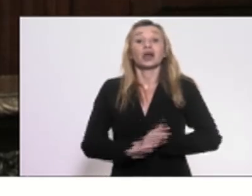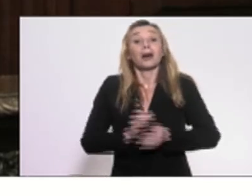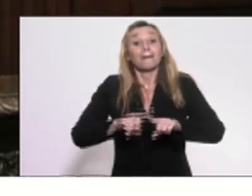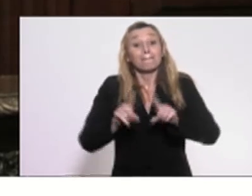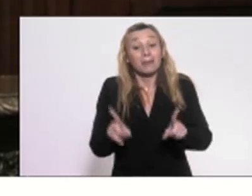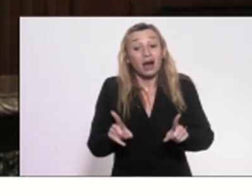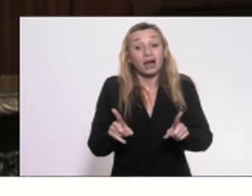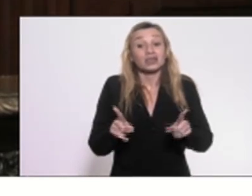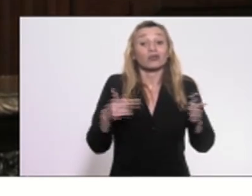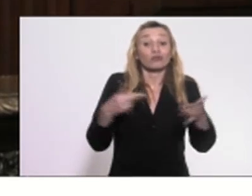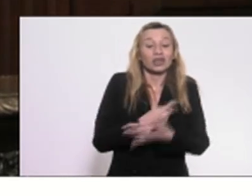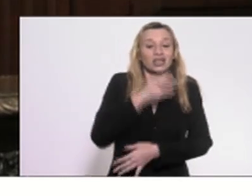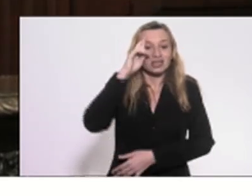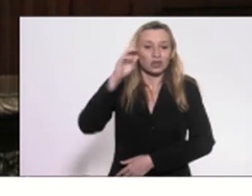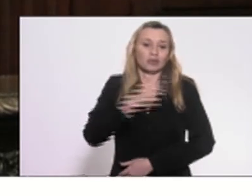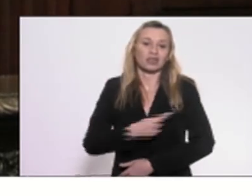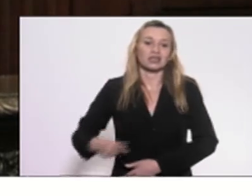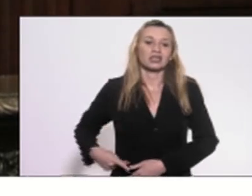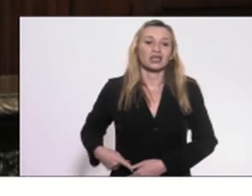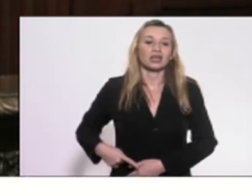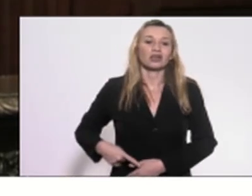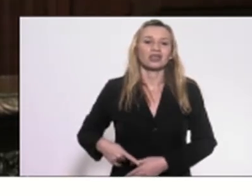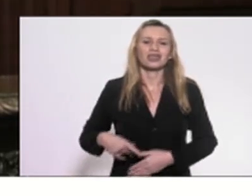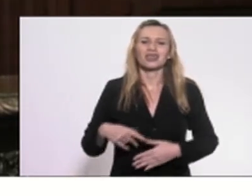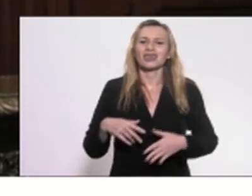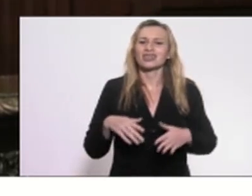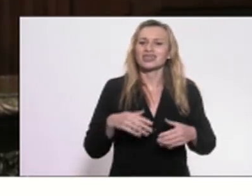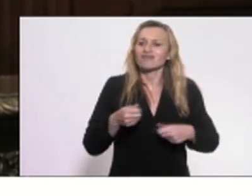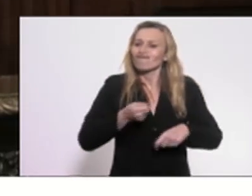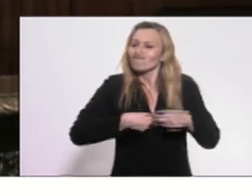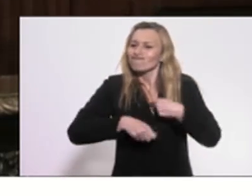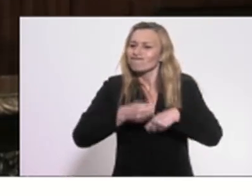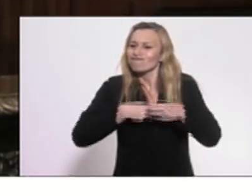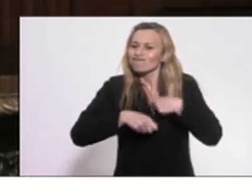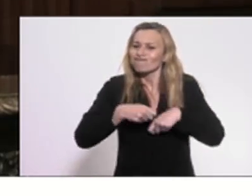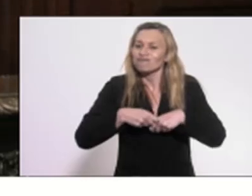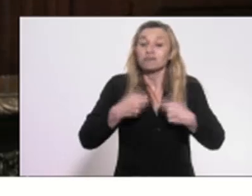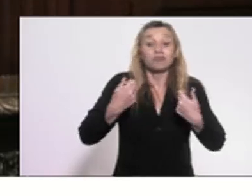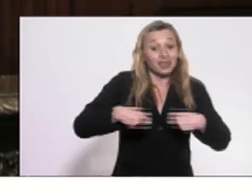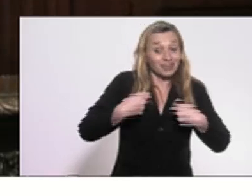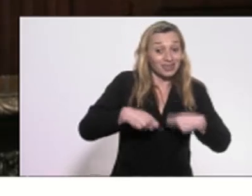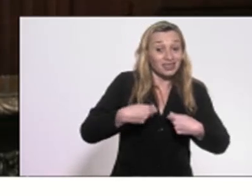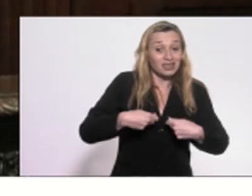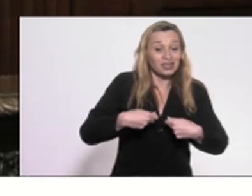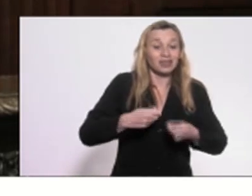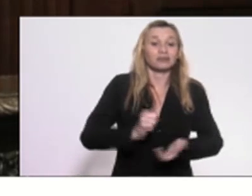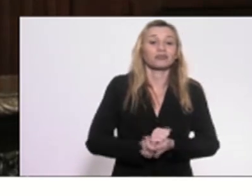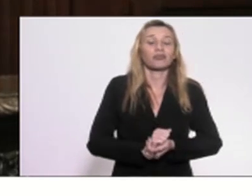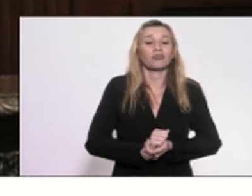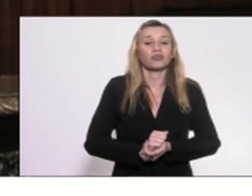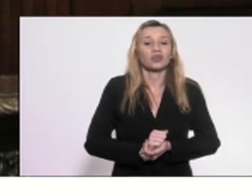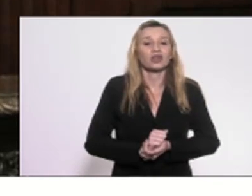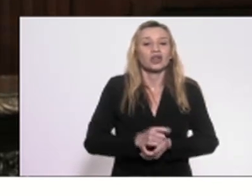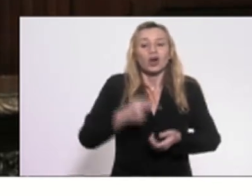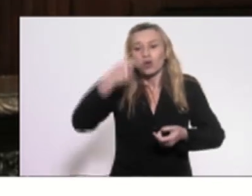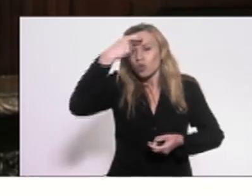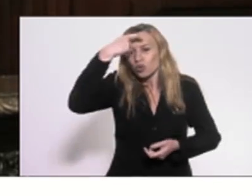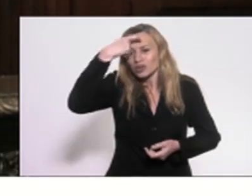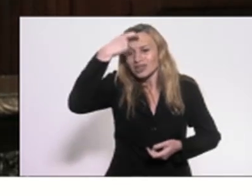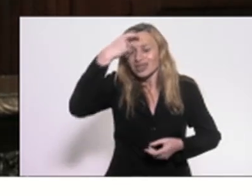Mas ocorre, senhor presidente, que esse controle tem que se dar com